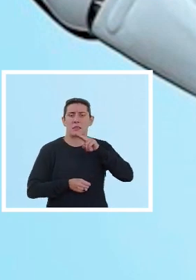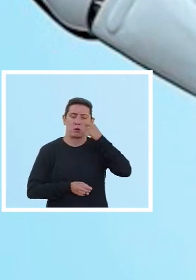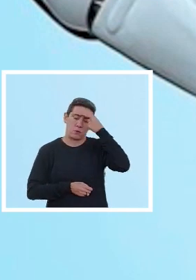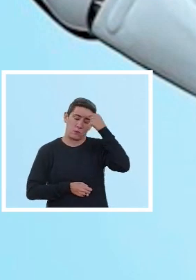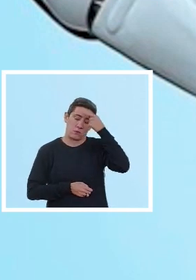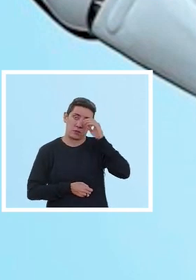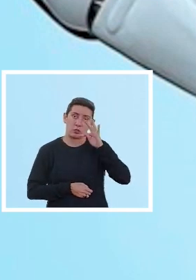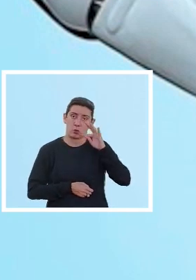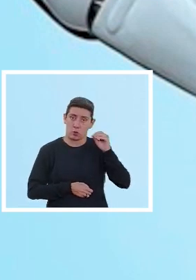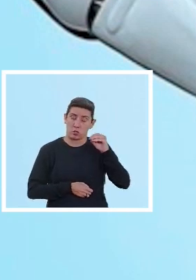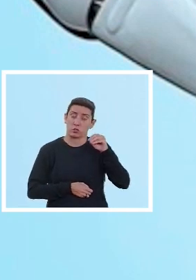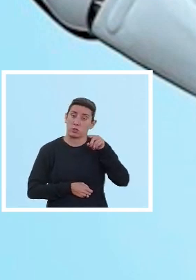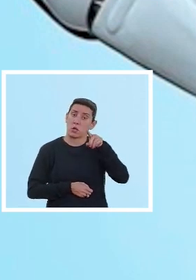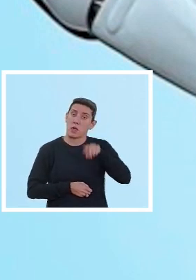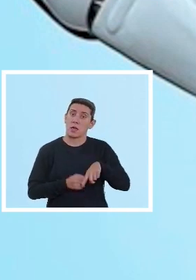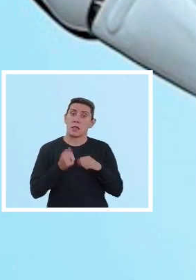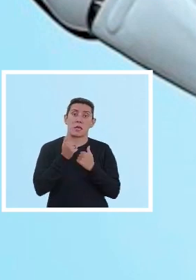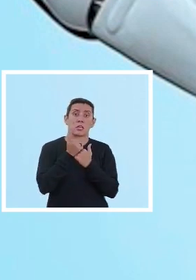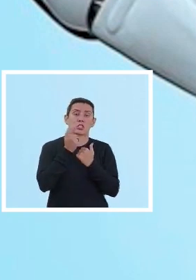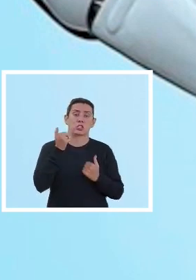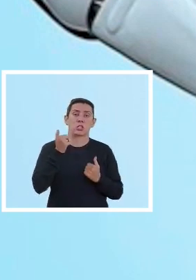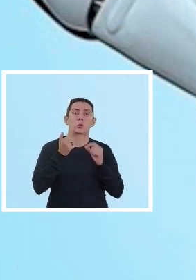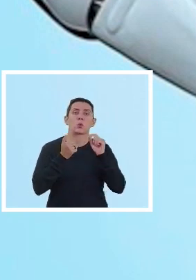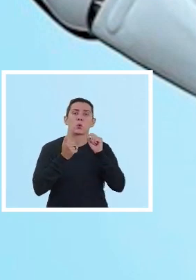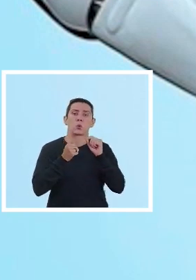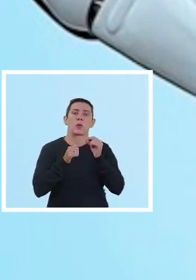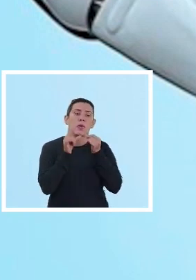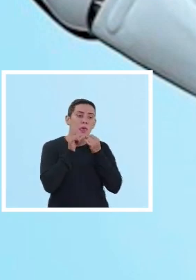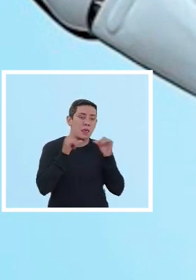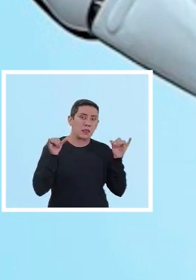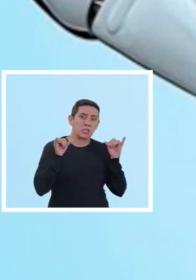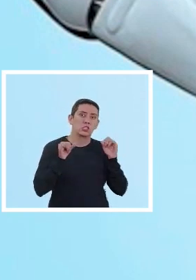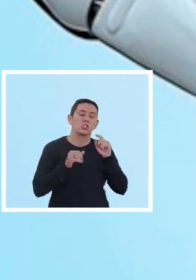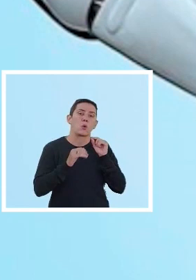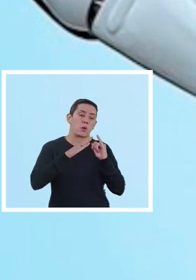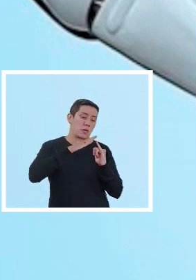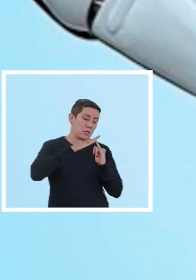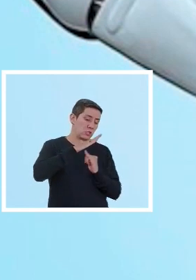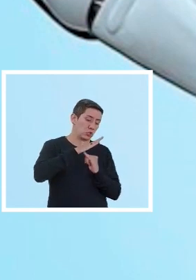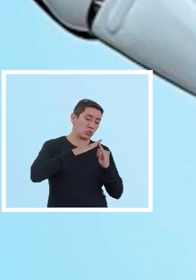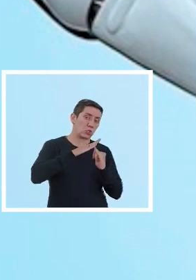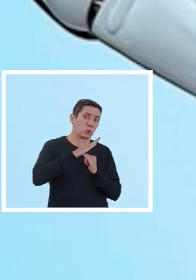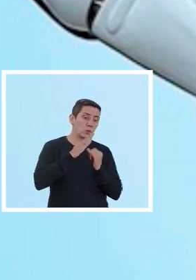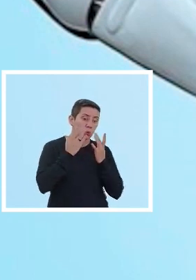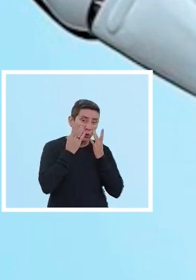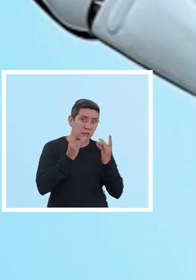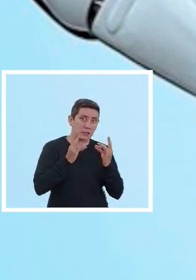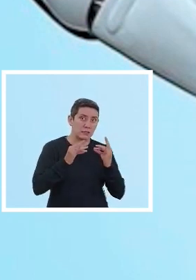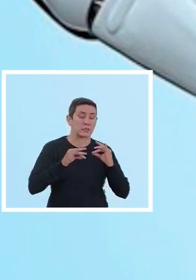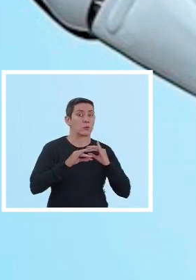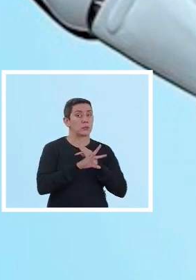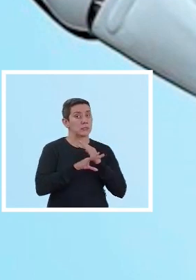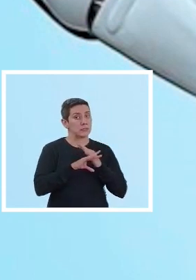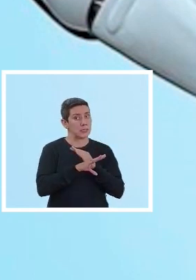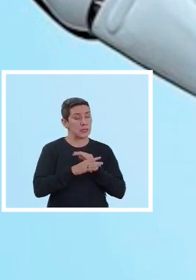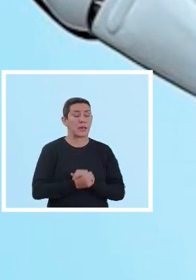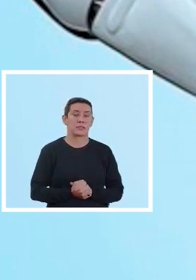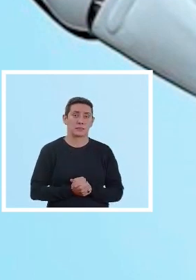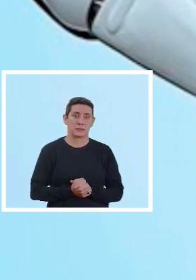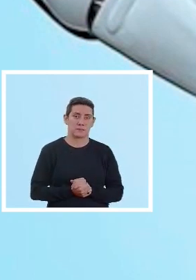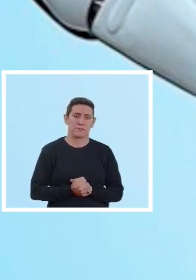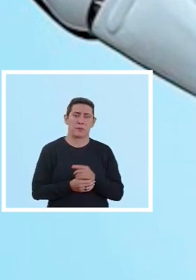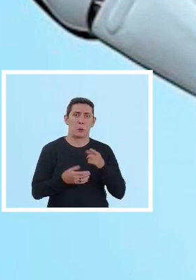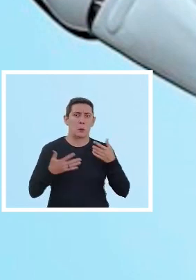atua como diretor do eixo de energia do Instituto de atenção as cidades ser muito muito